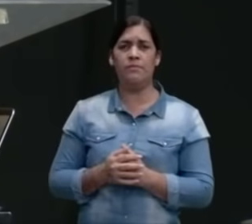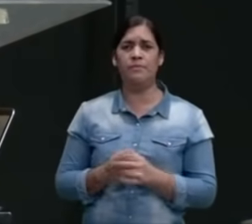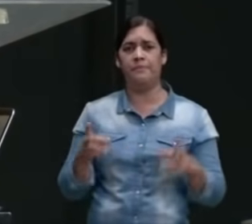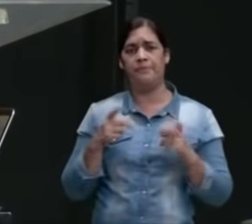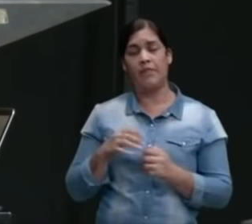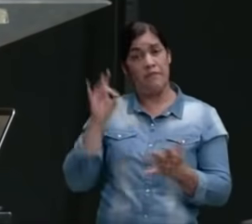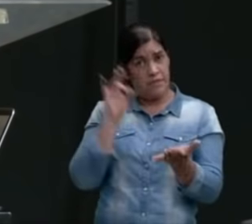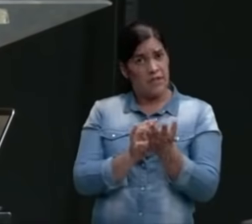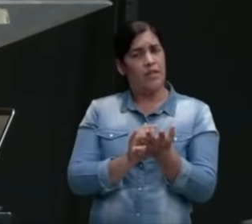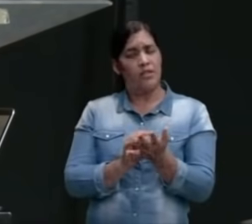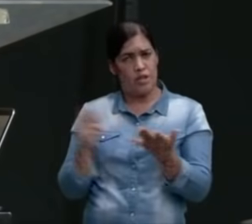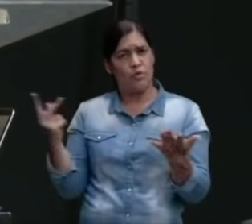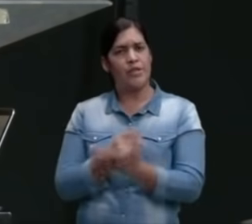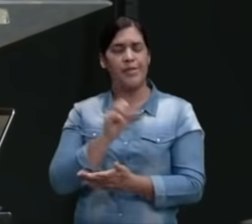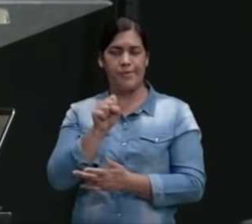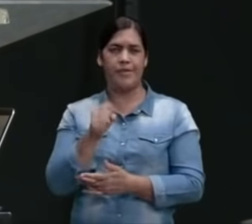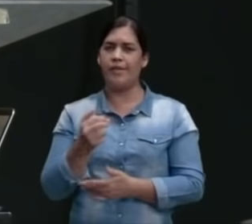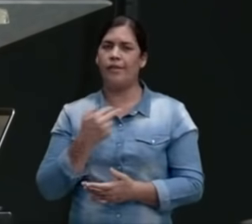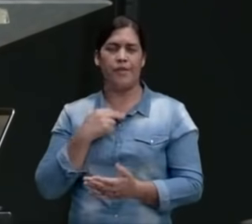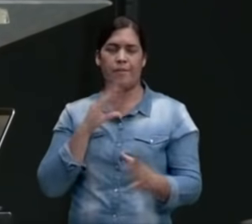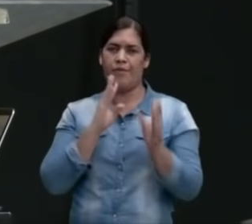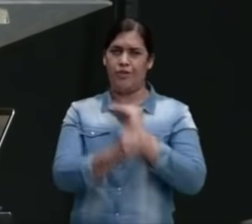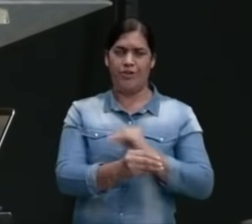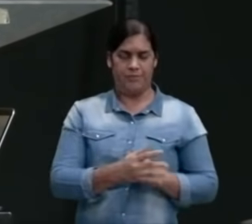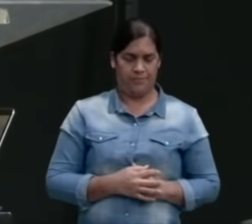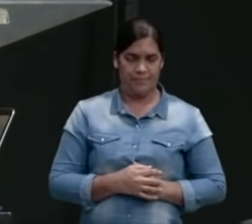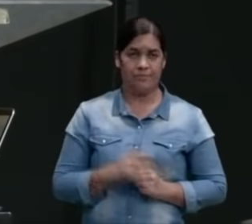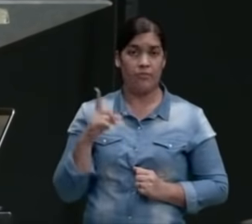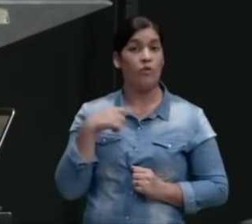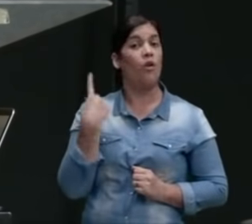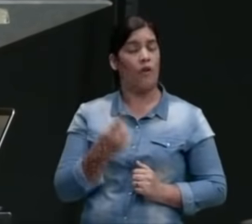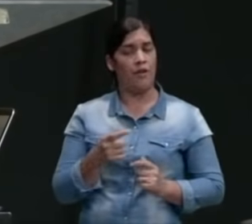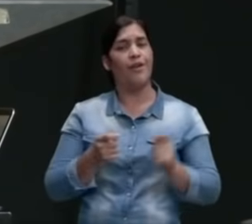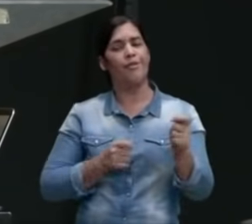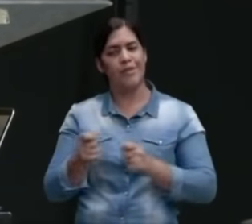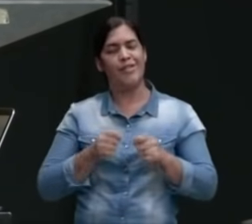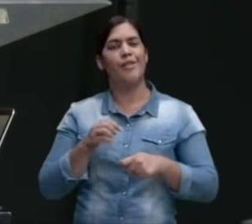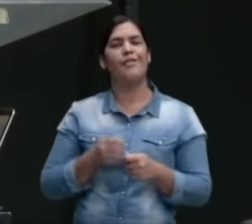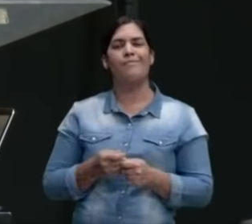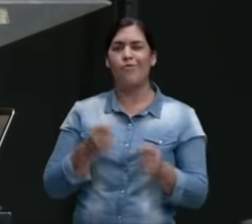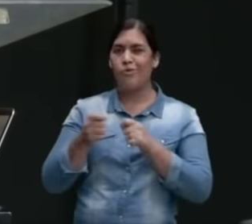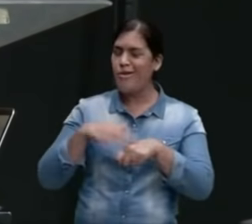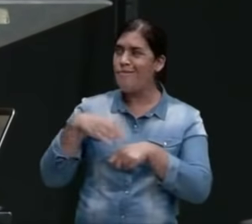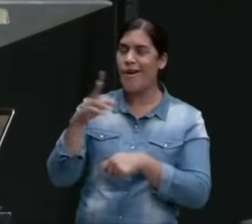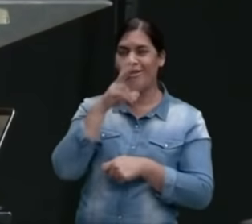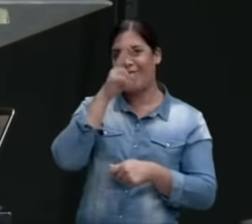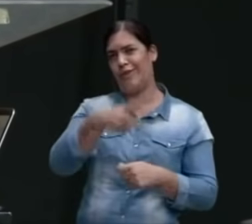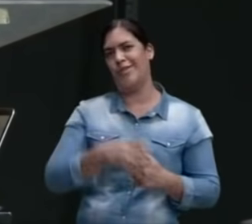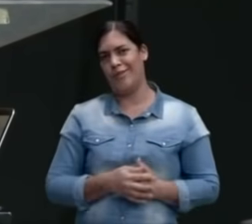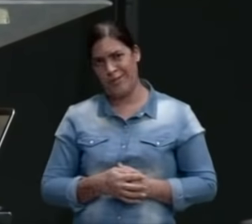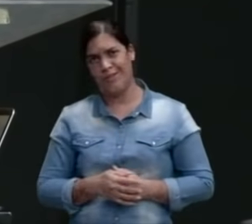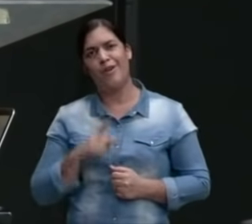está acontecendo. E não tem como fugir disso. Nós seremos controlados cada vez mais. As pessoas, fiquei sabendo